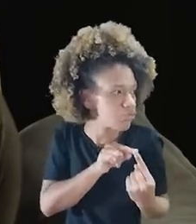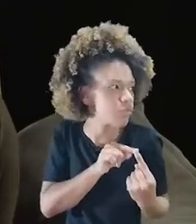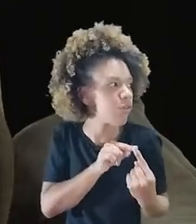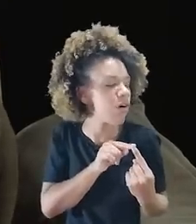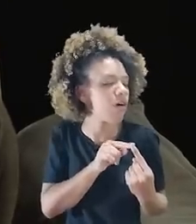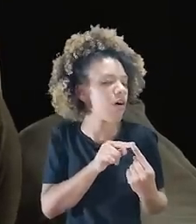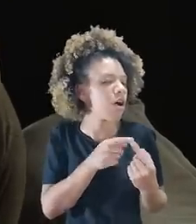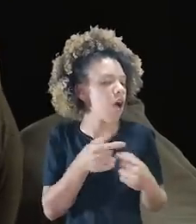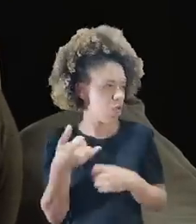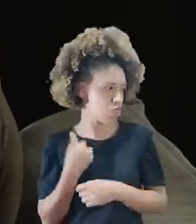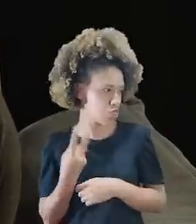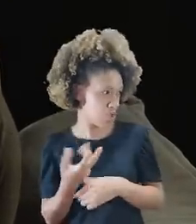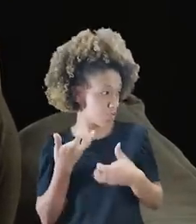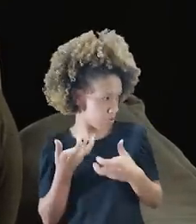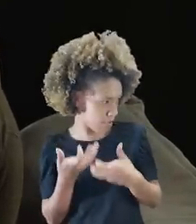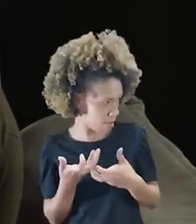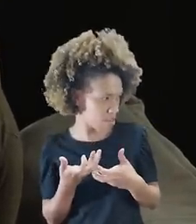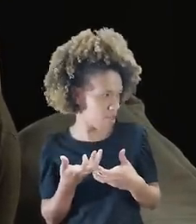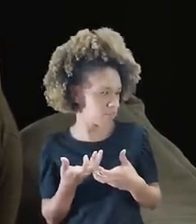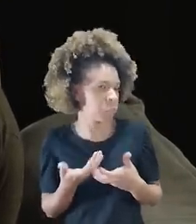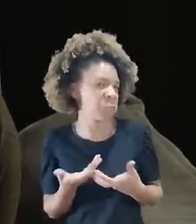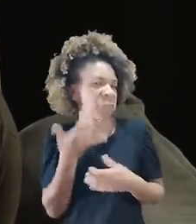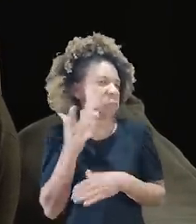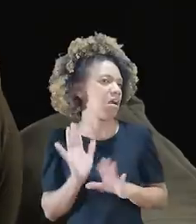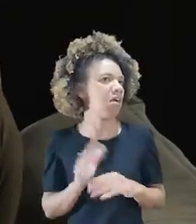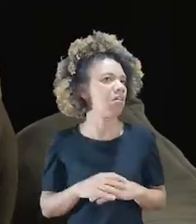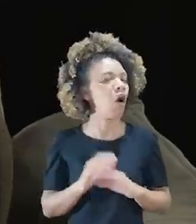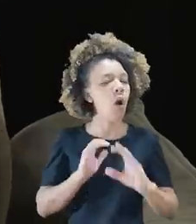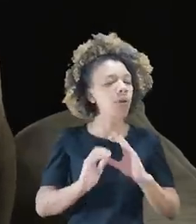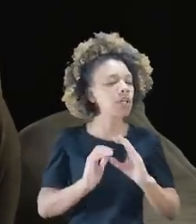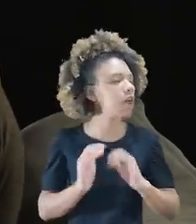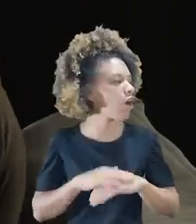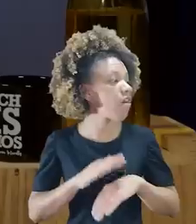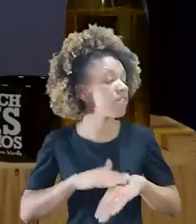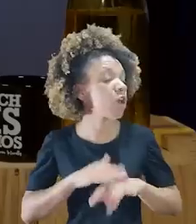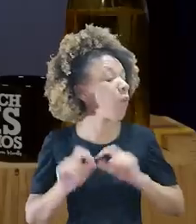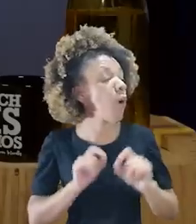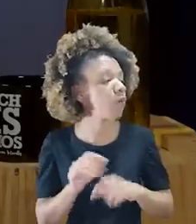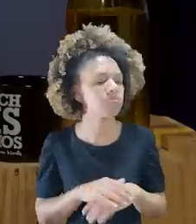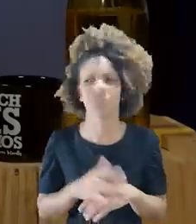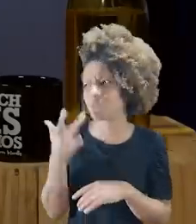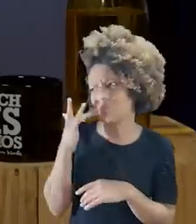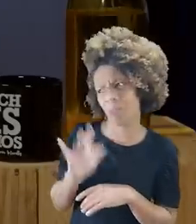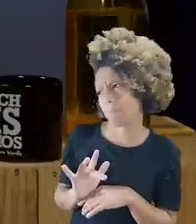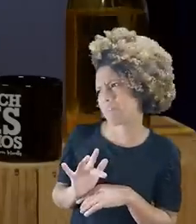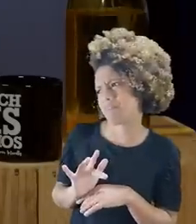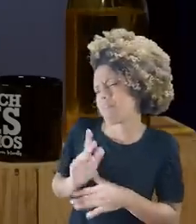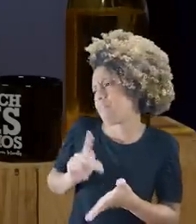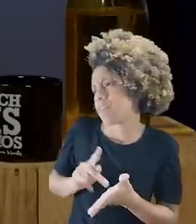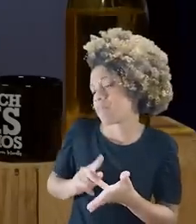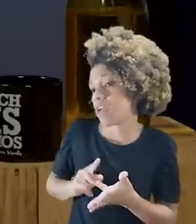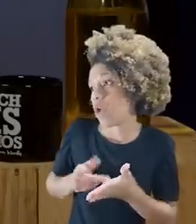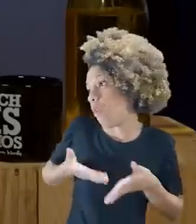você pelo que você me falou desde os seus dois anos de idade você queria muito sei lá comunicação fazer alguma coisa na verdade